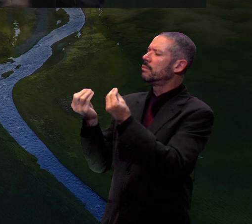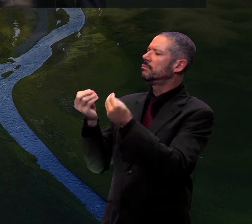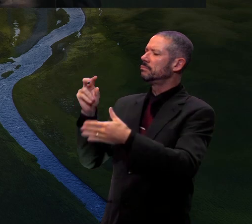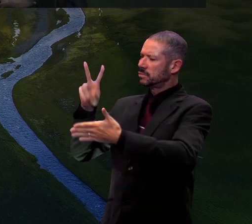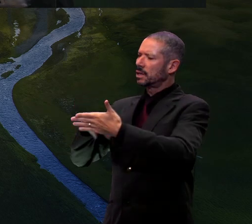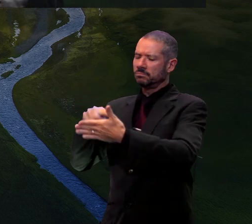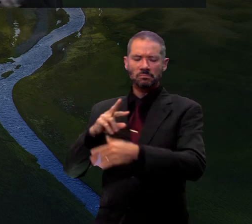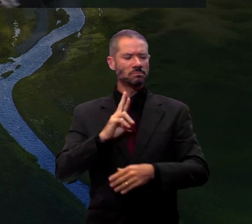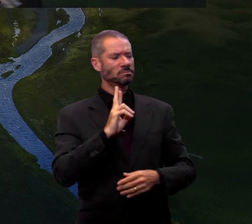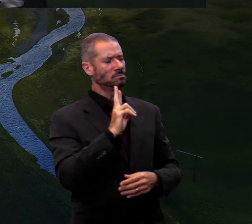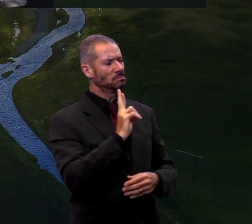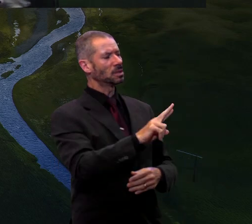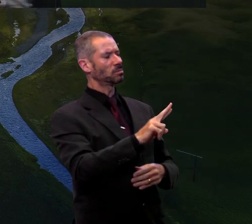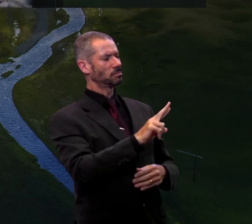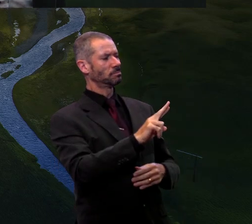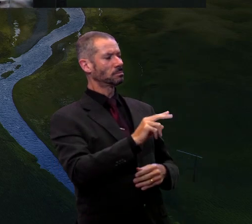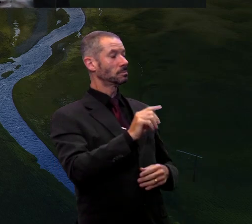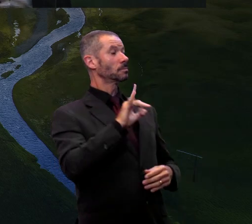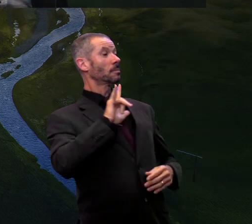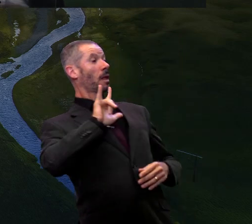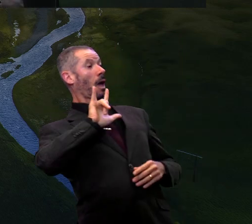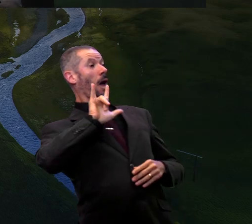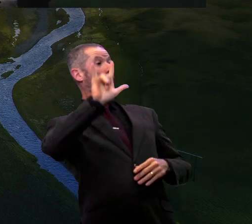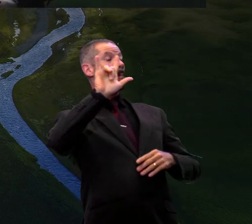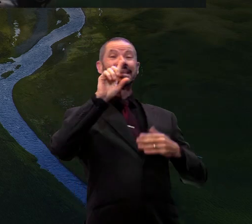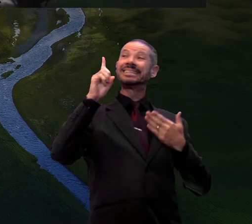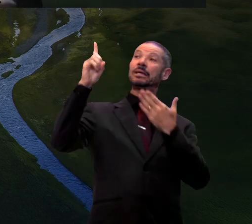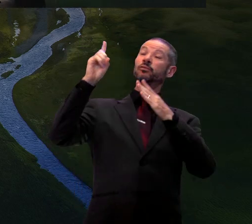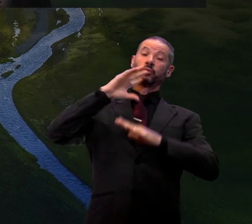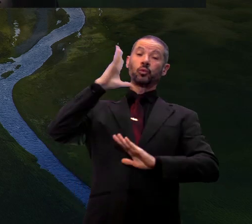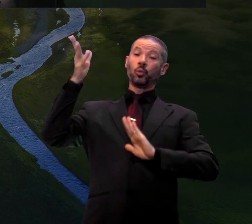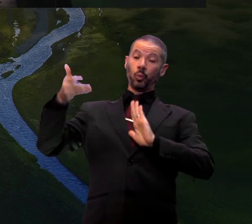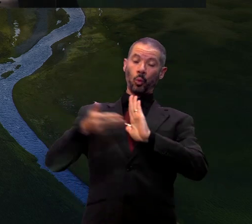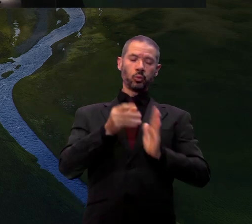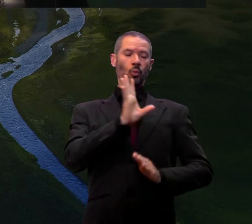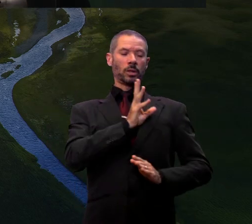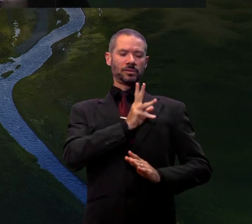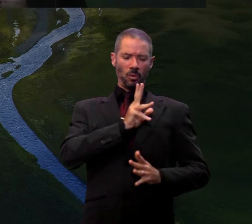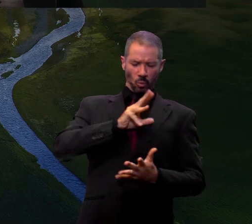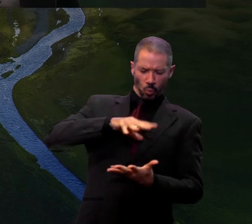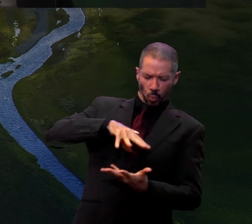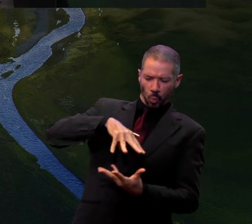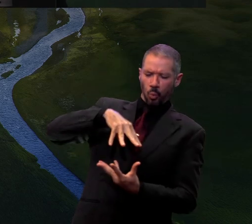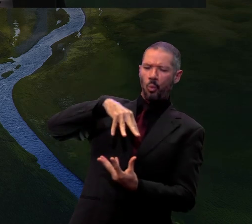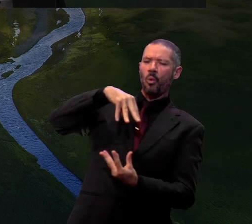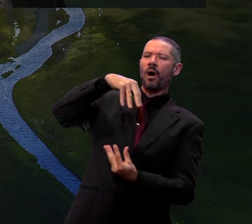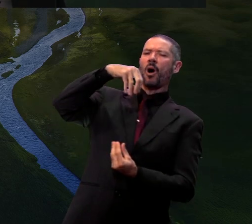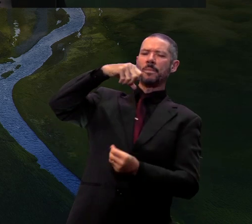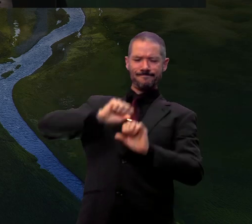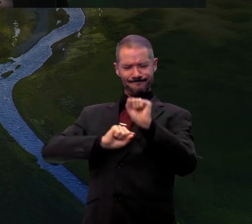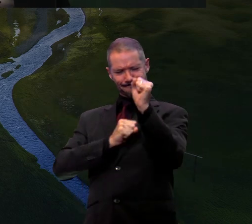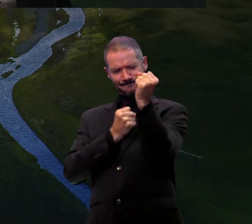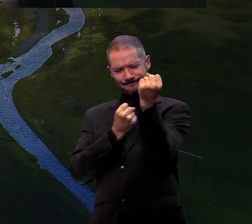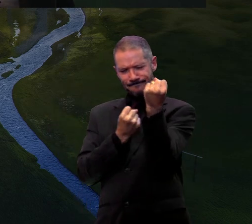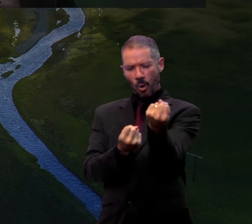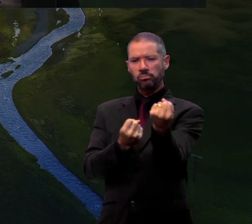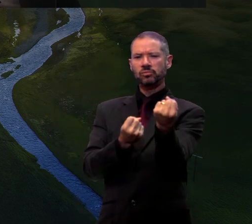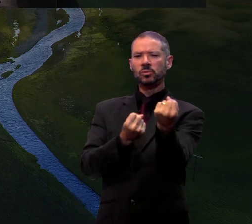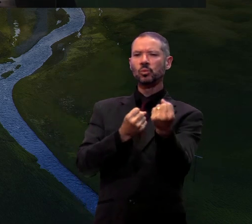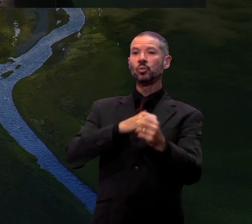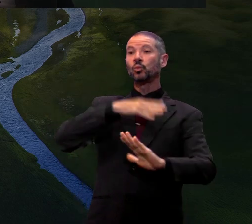Ele respondeu: ame o Senhor seu Deus de todo o seu coração, de toda a sua alma, de todas as suas forças e de todo o